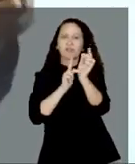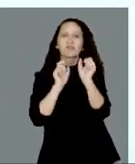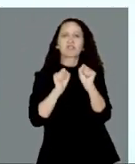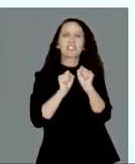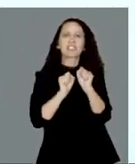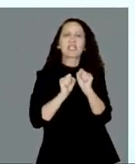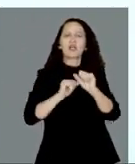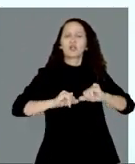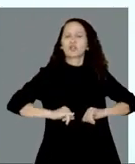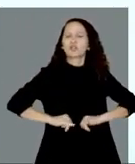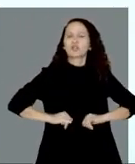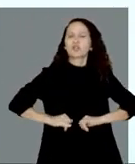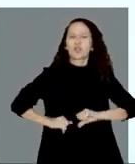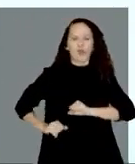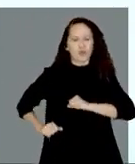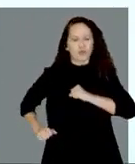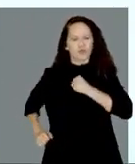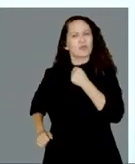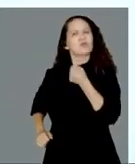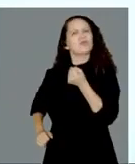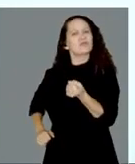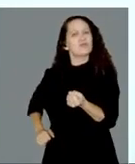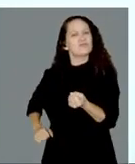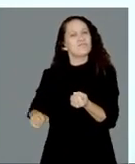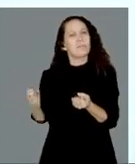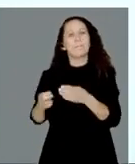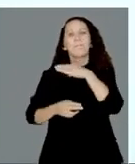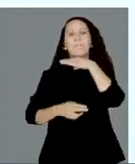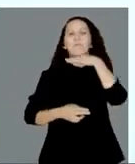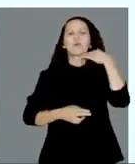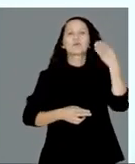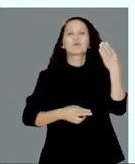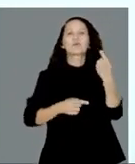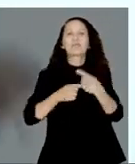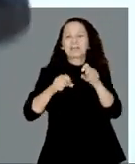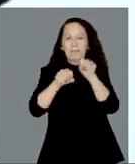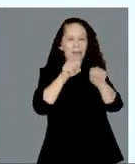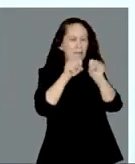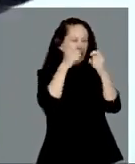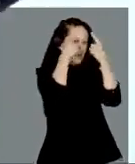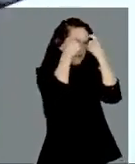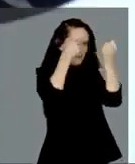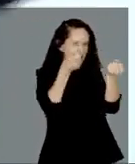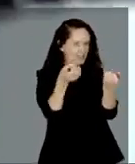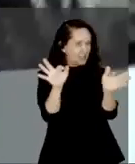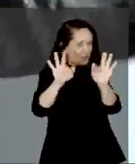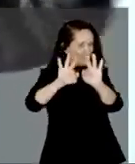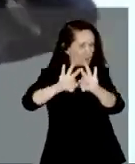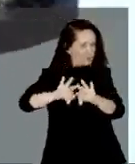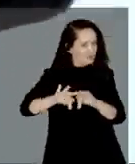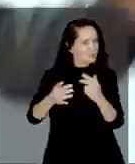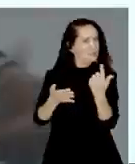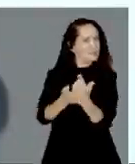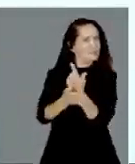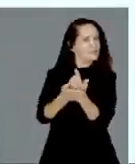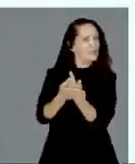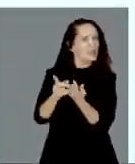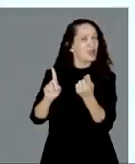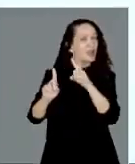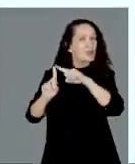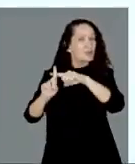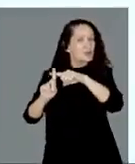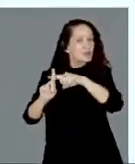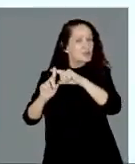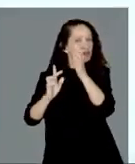baixo, explorando o povo, massacrando o povo. Zumbi, Dandara, Marielle,